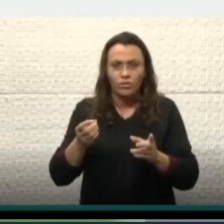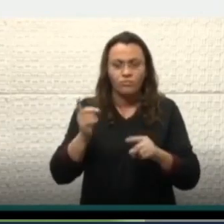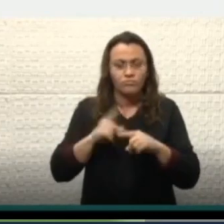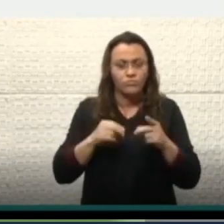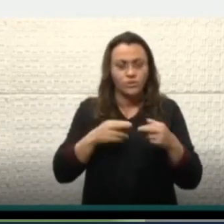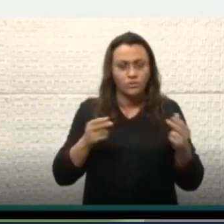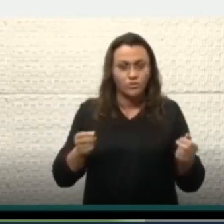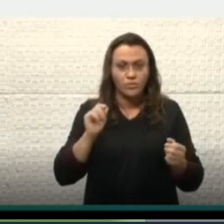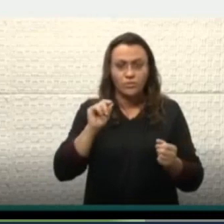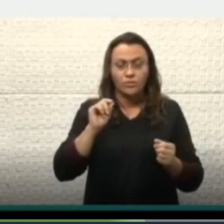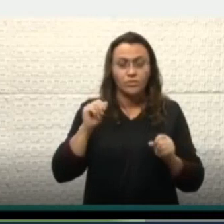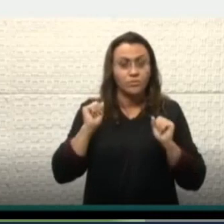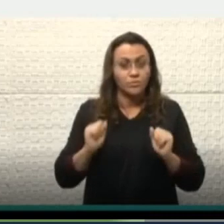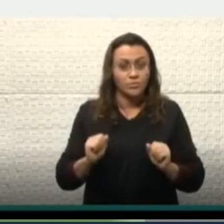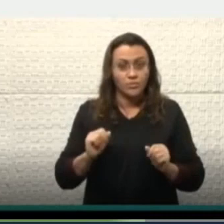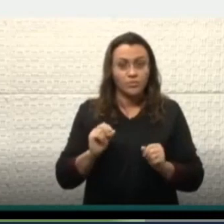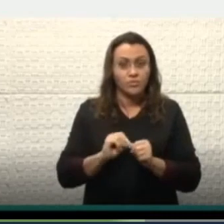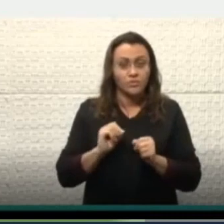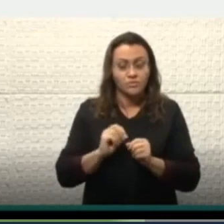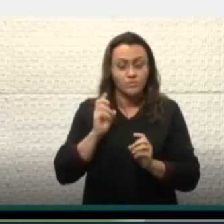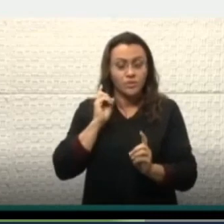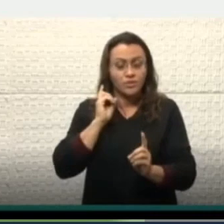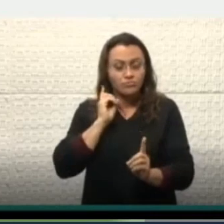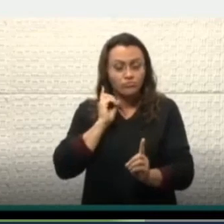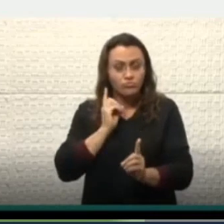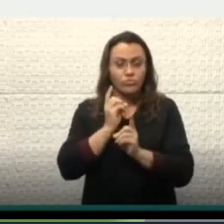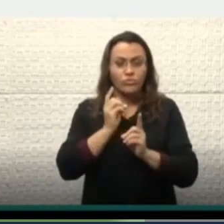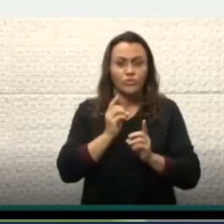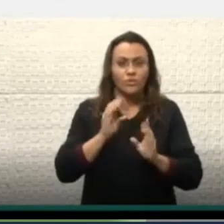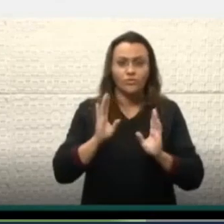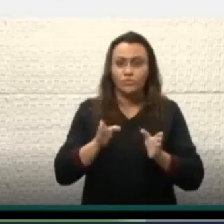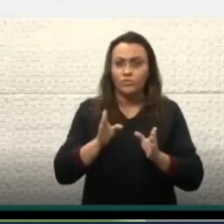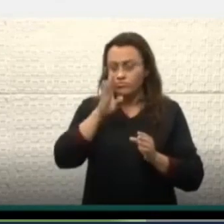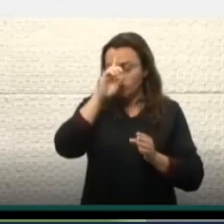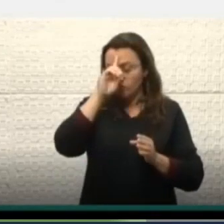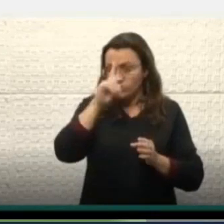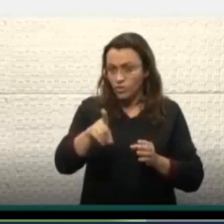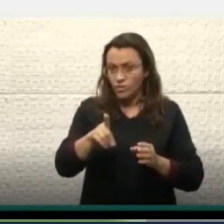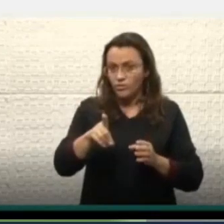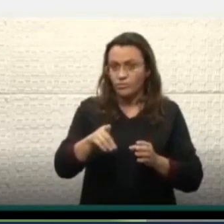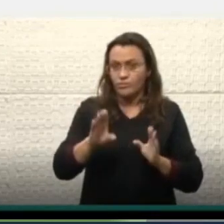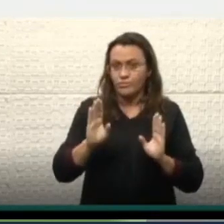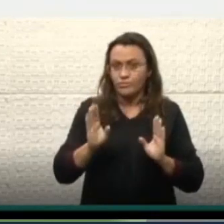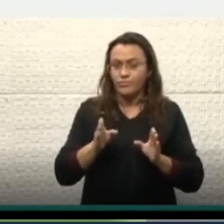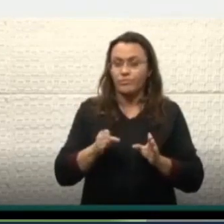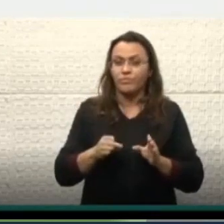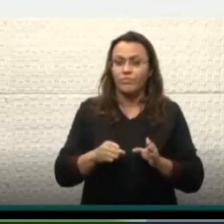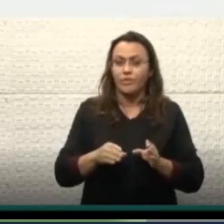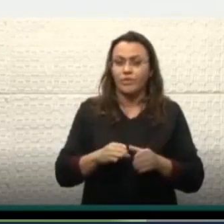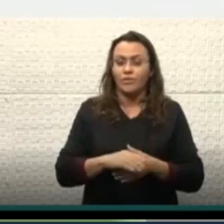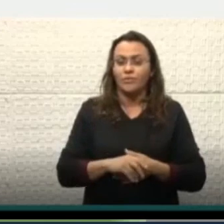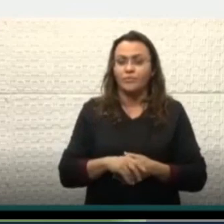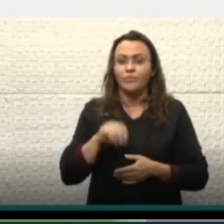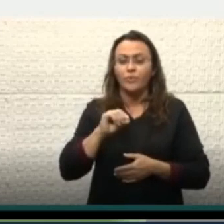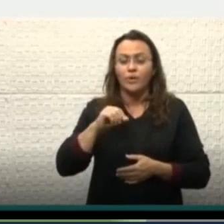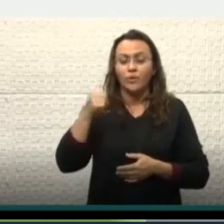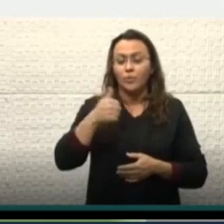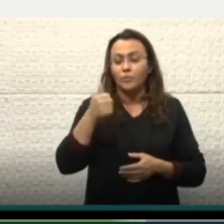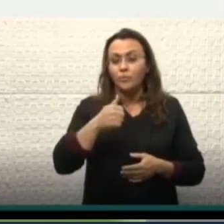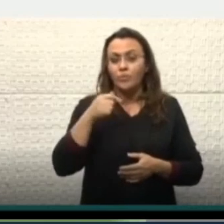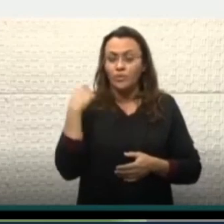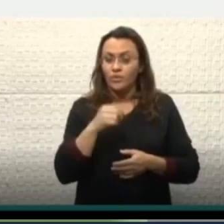materiais, né? O que é que a gente pode encontrar diretamente nesses materiais? Então, o procedimento 1, que foi o único